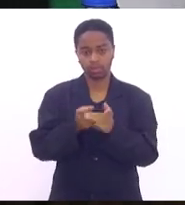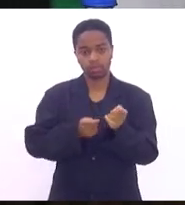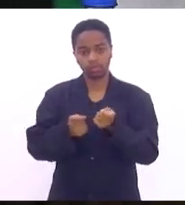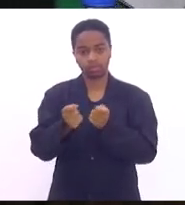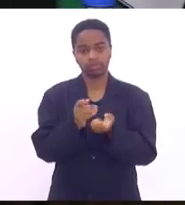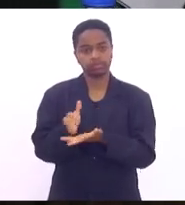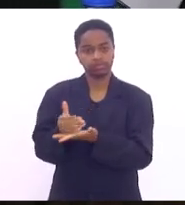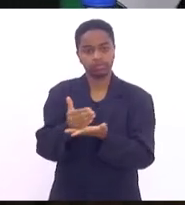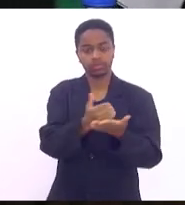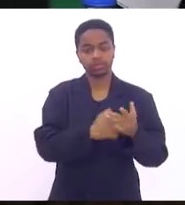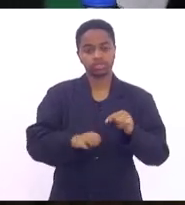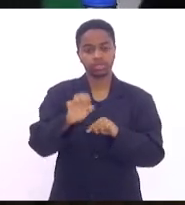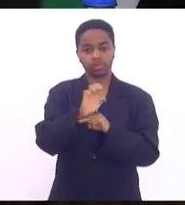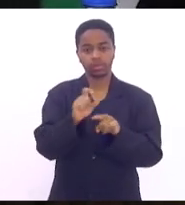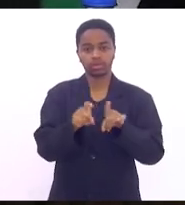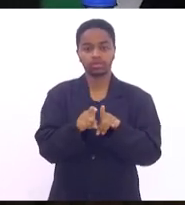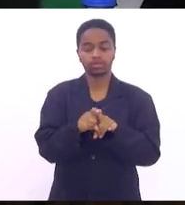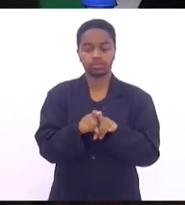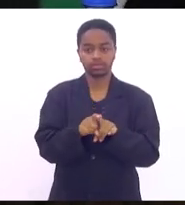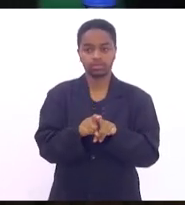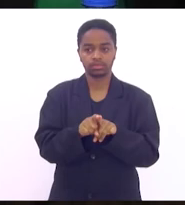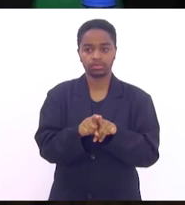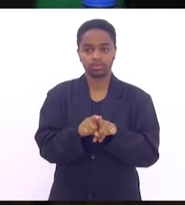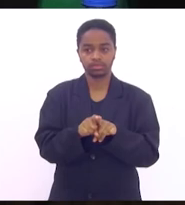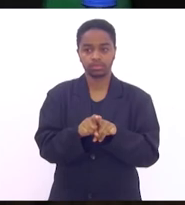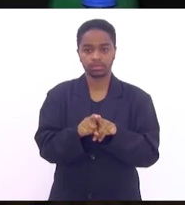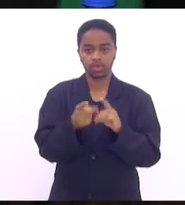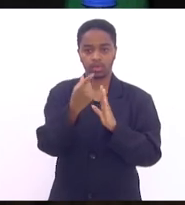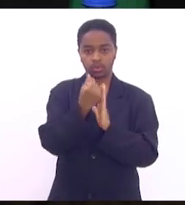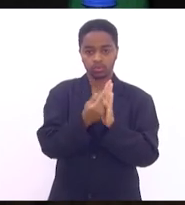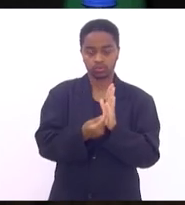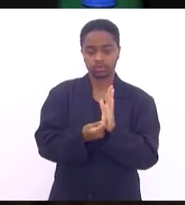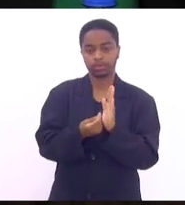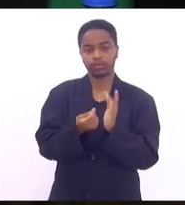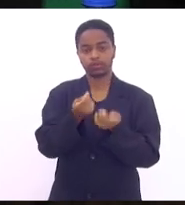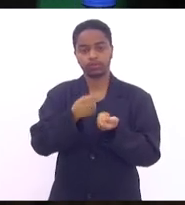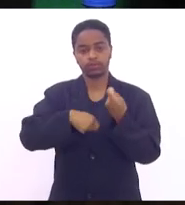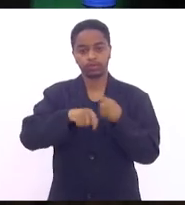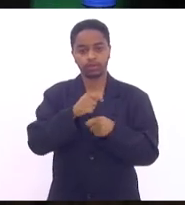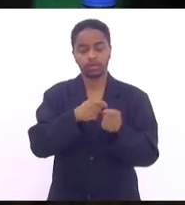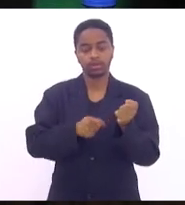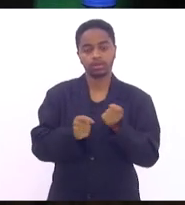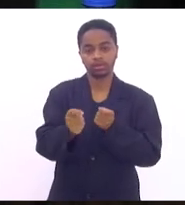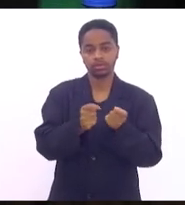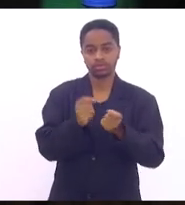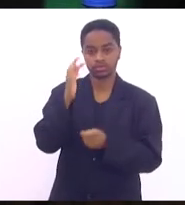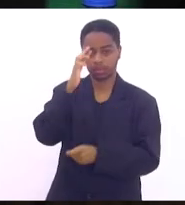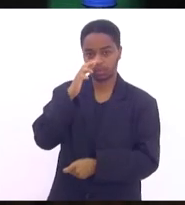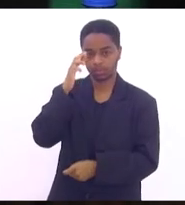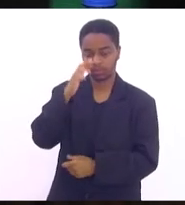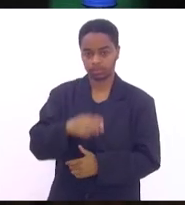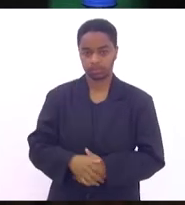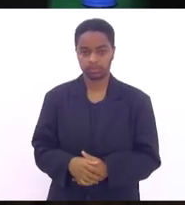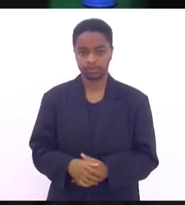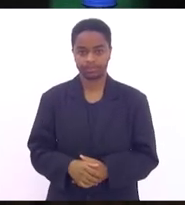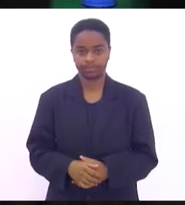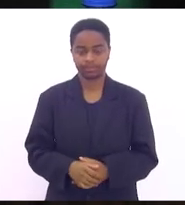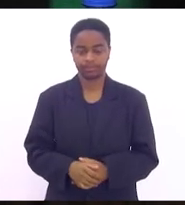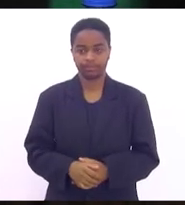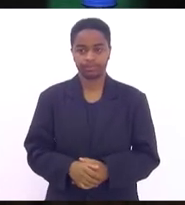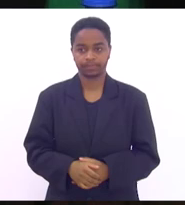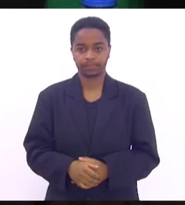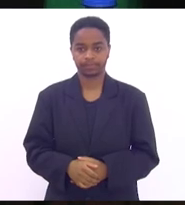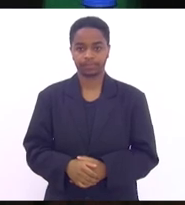Arrecadação Estadual, de Fiscalização dos Tributos Estaduais e de Orçamento, Finanças, Fiscalização Financeira e Controle.